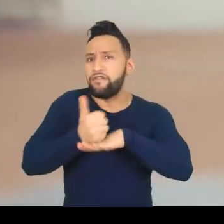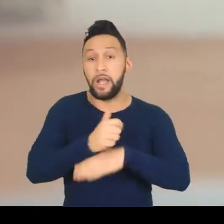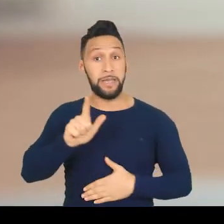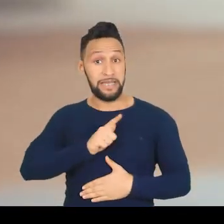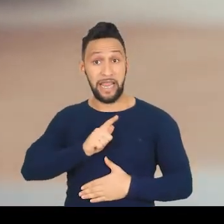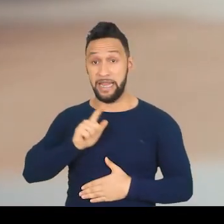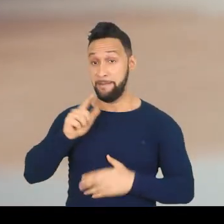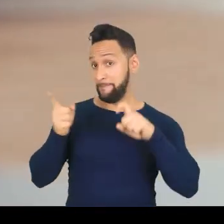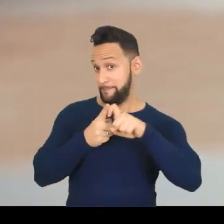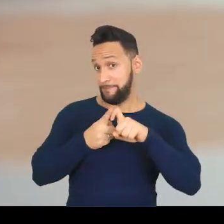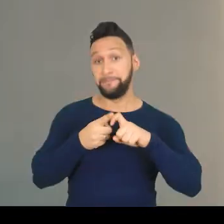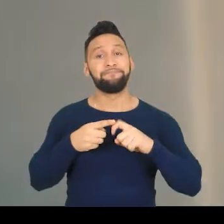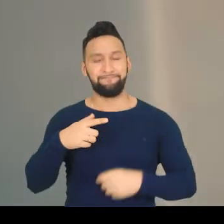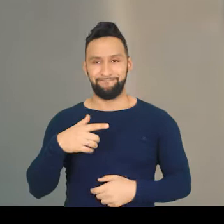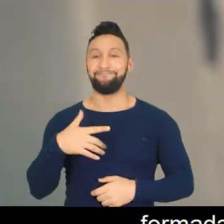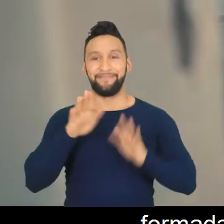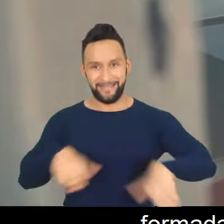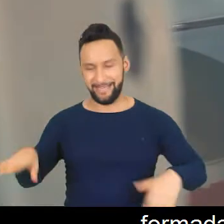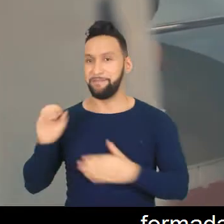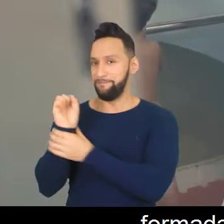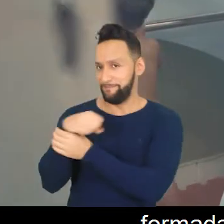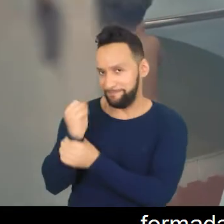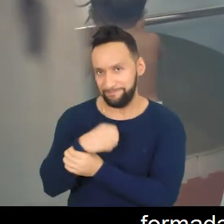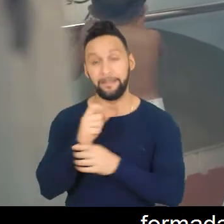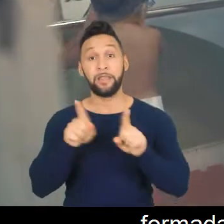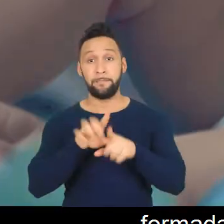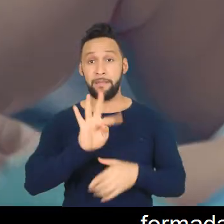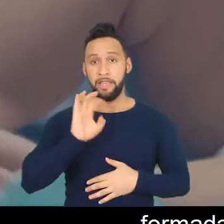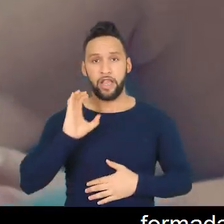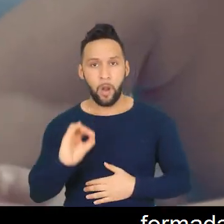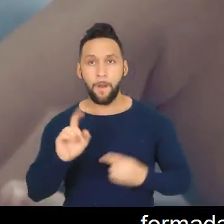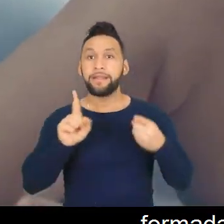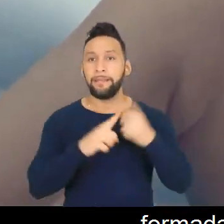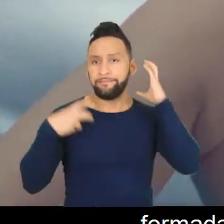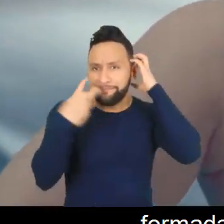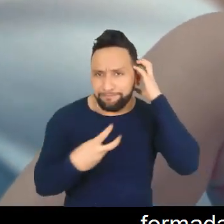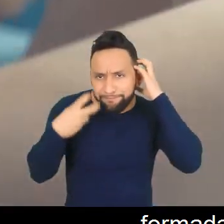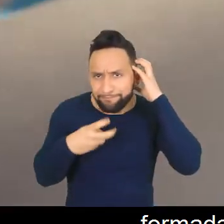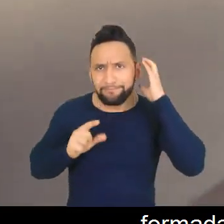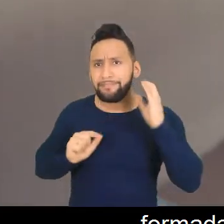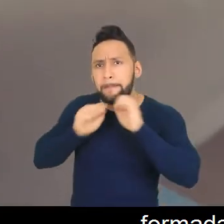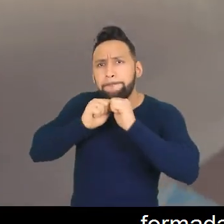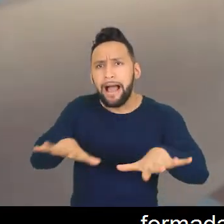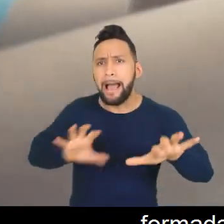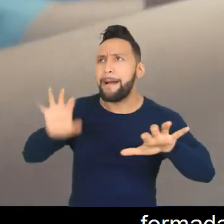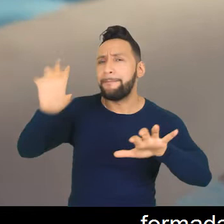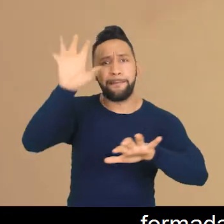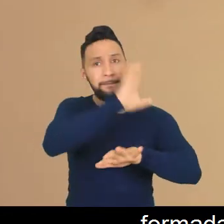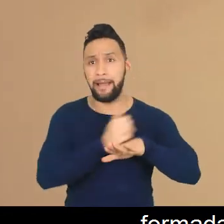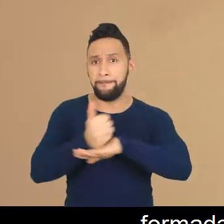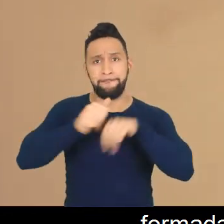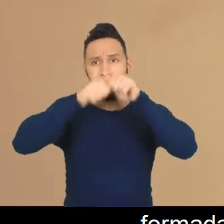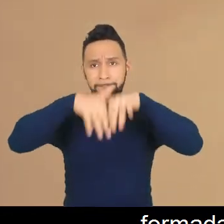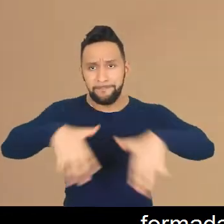neuropsicomotores através de equipes multiprofissionais formadas por pediatras, fisioterapeutas, terapeutas